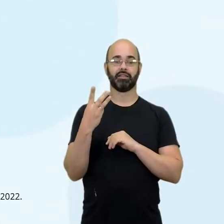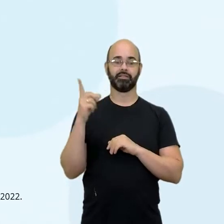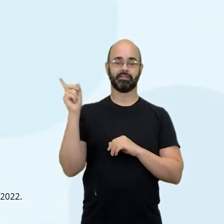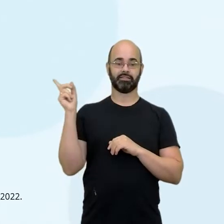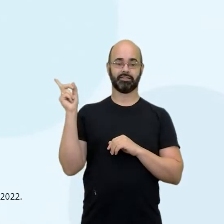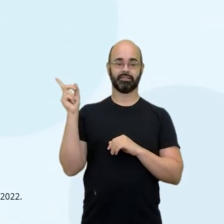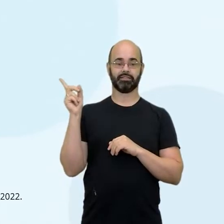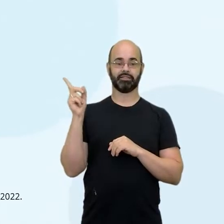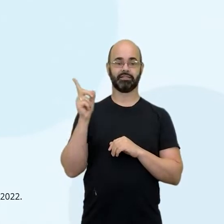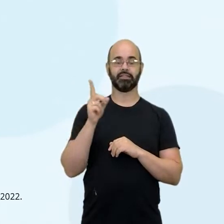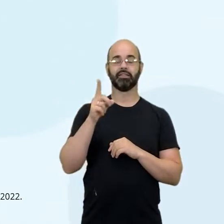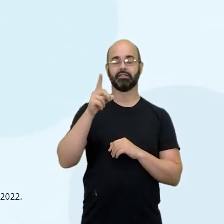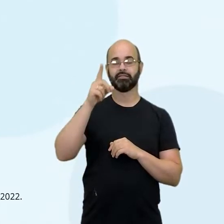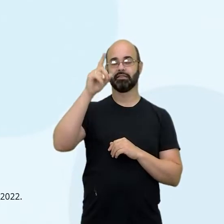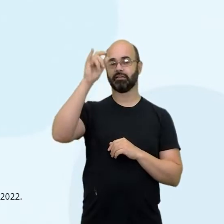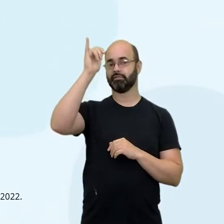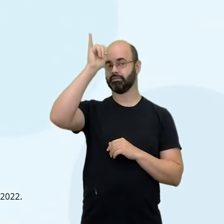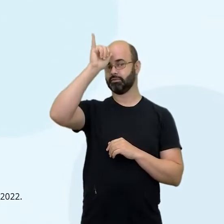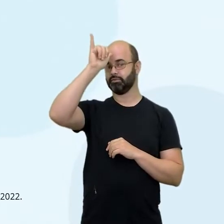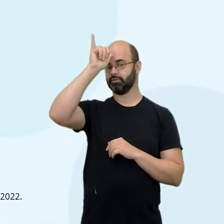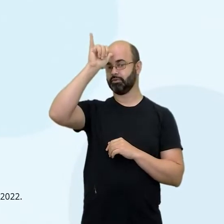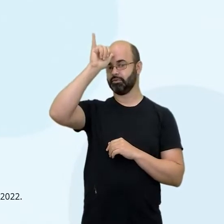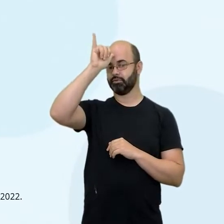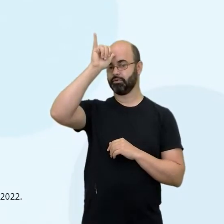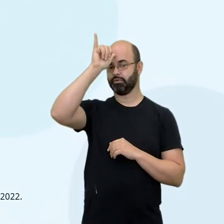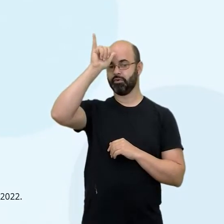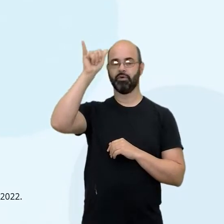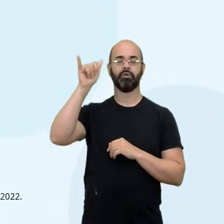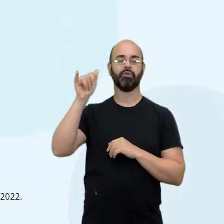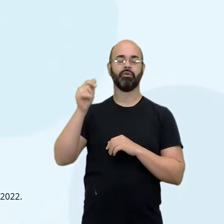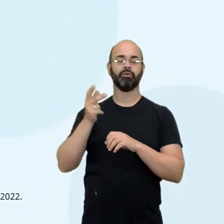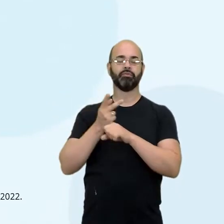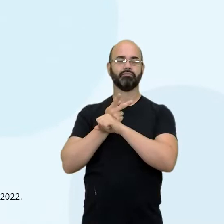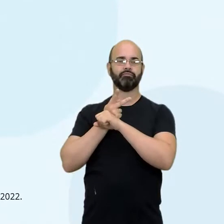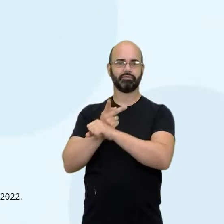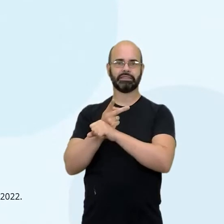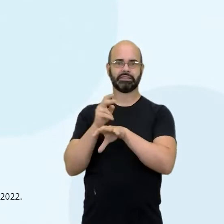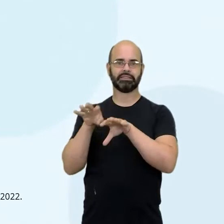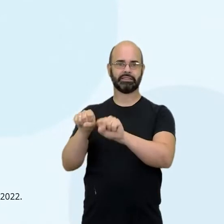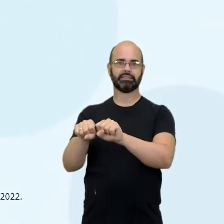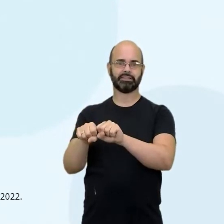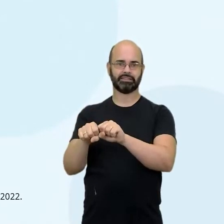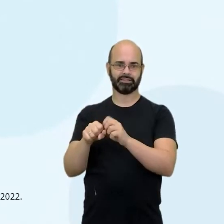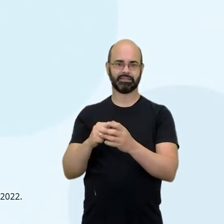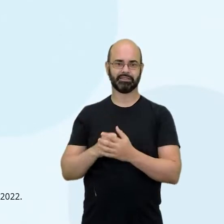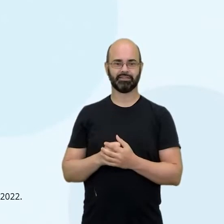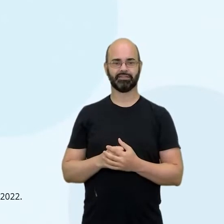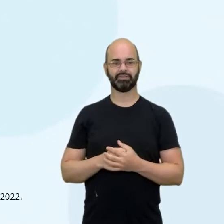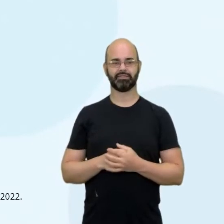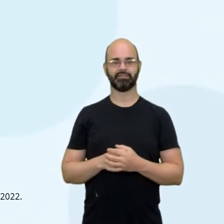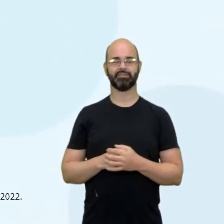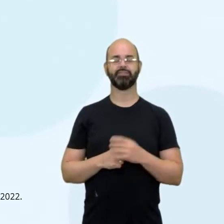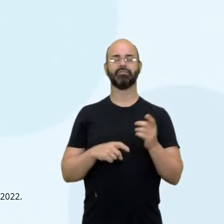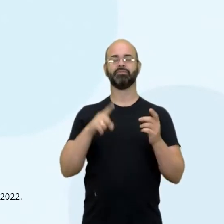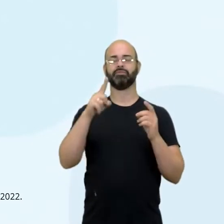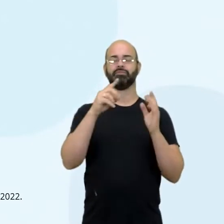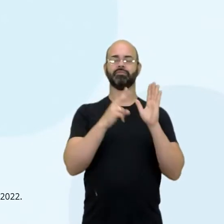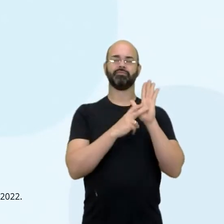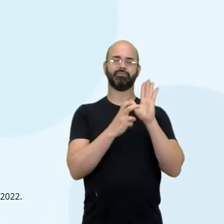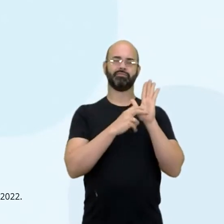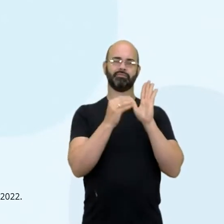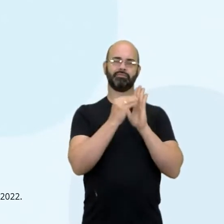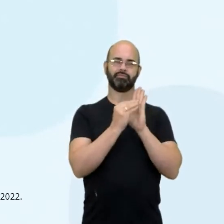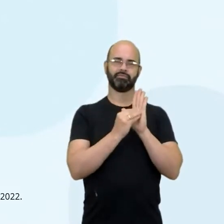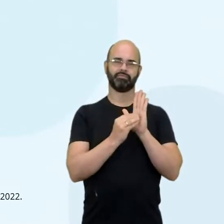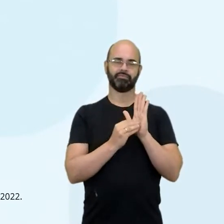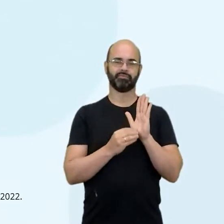unicórnio. Então, como vocês vão fazer um bestiário de criaturas fantásticas também, né? Bestiário não, fazer um glossário de criaturas fantásticas, mas aí